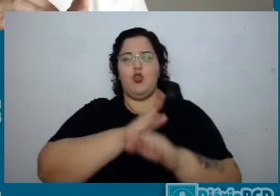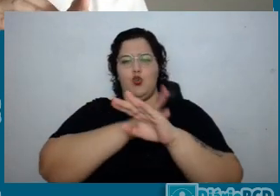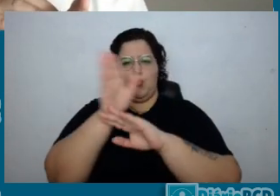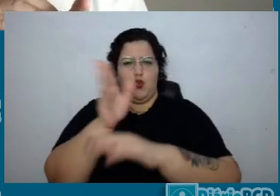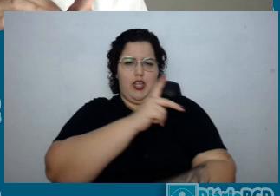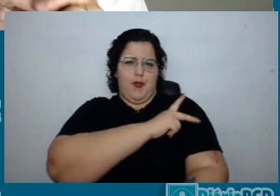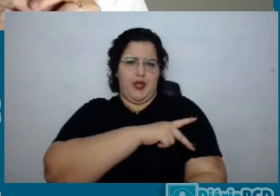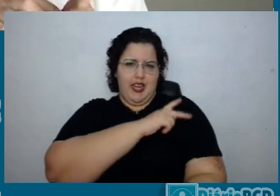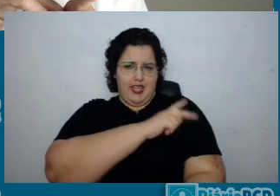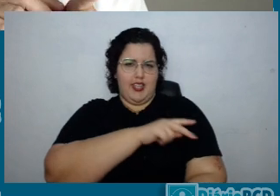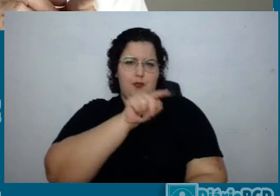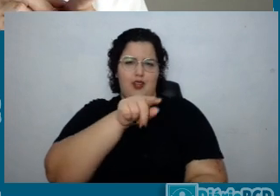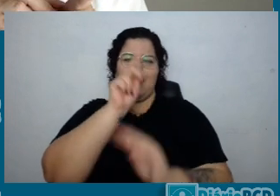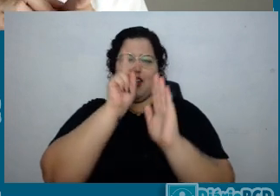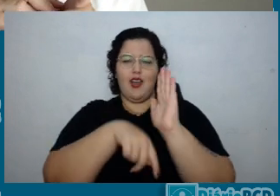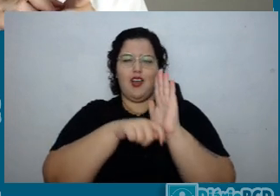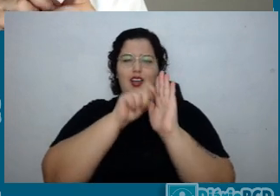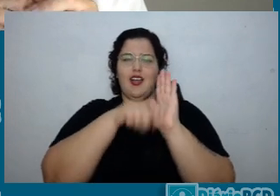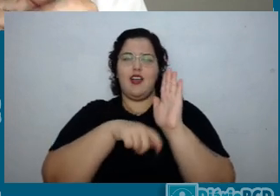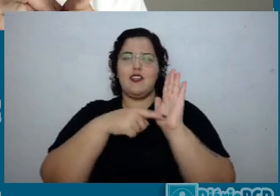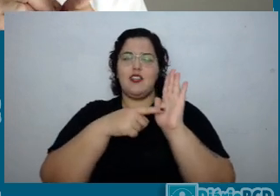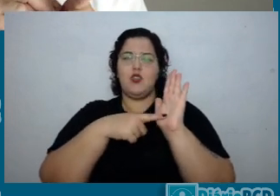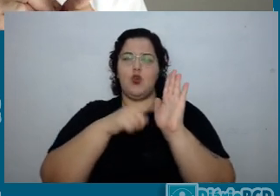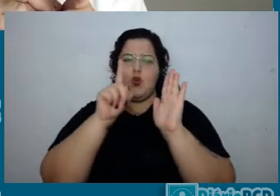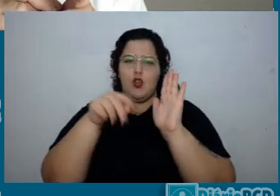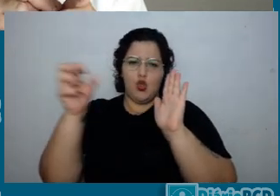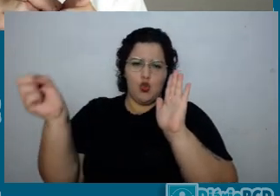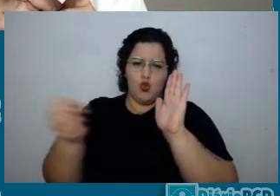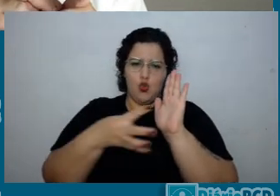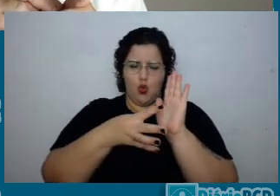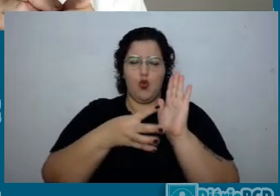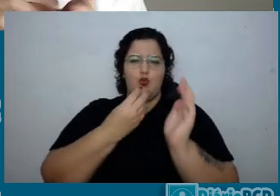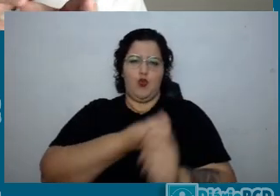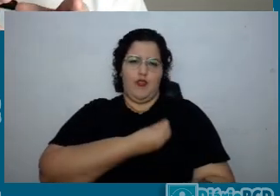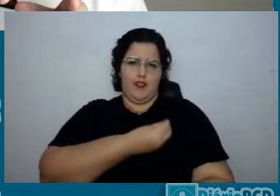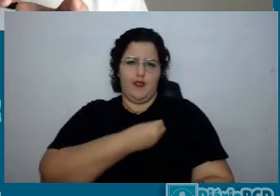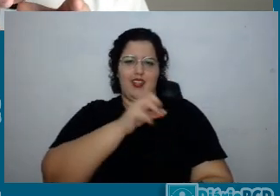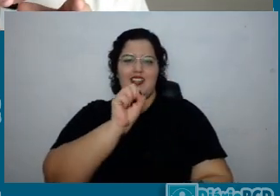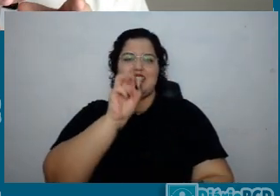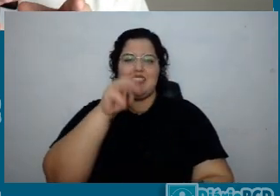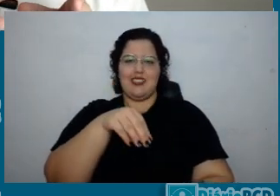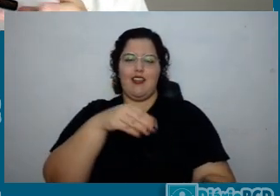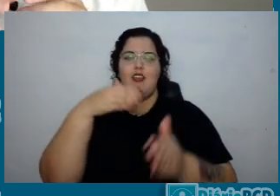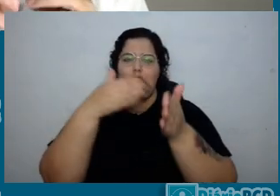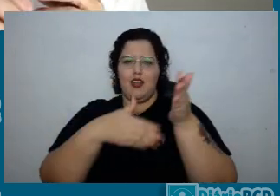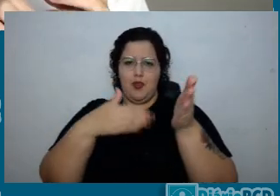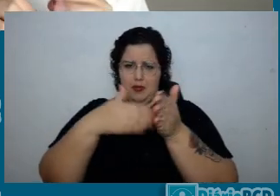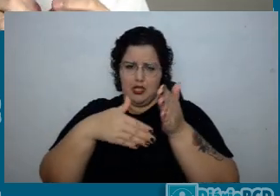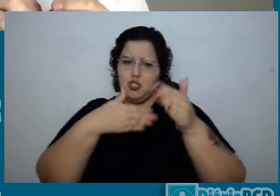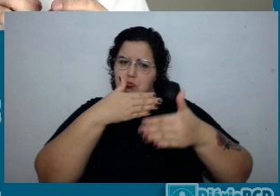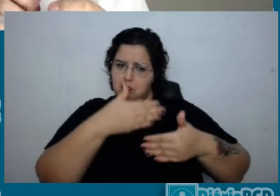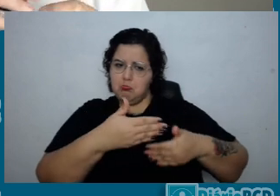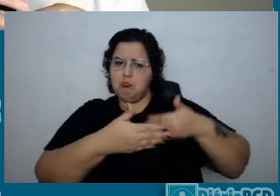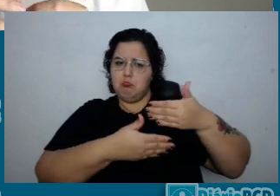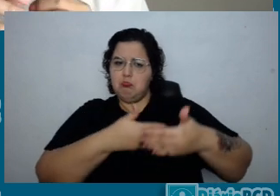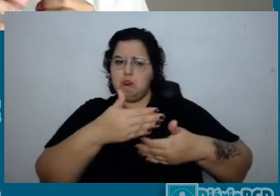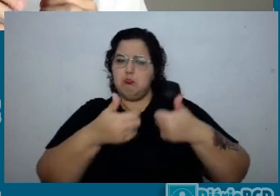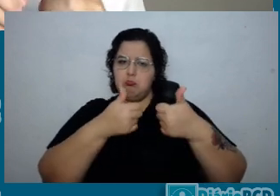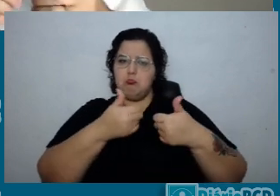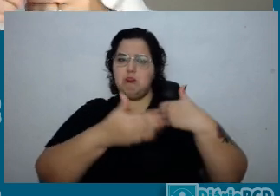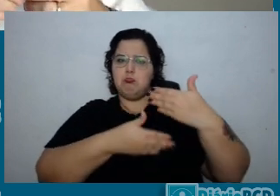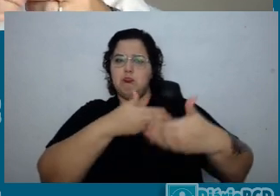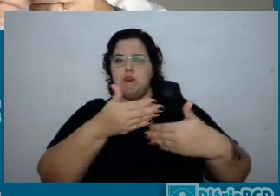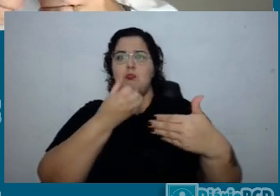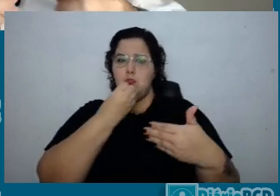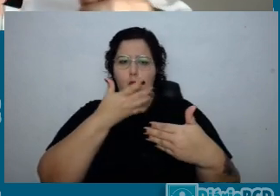na Paraíba para assinar lá a questão do novo Viver Sem Limites. Está caminhando,